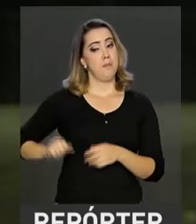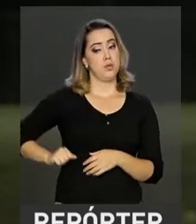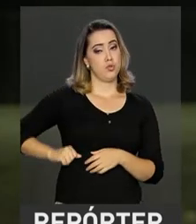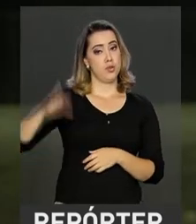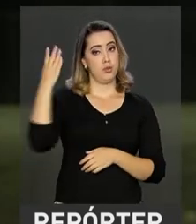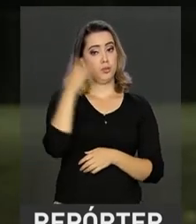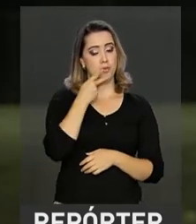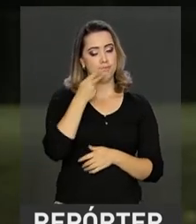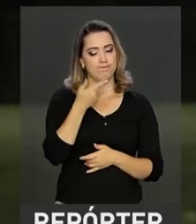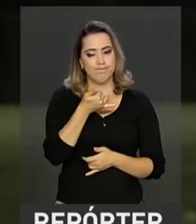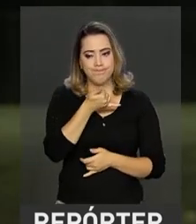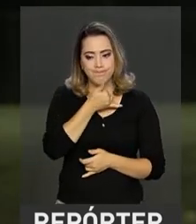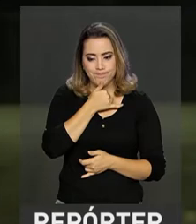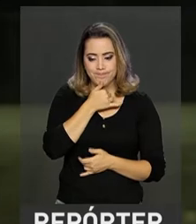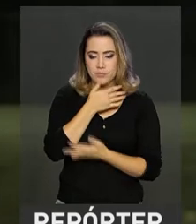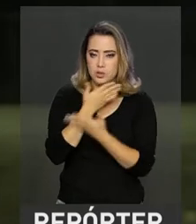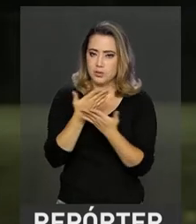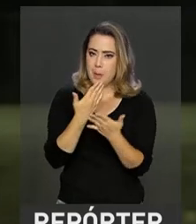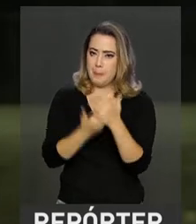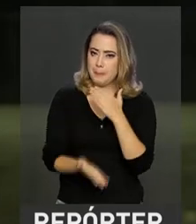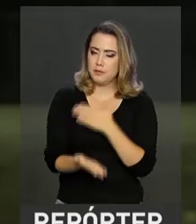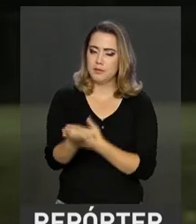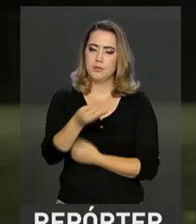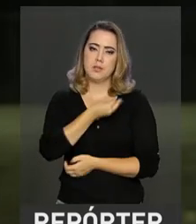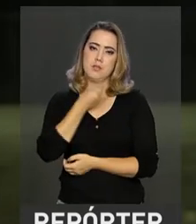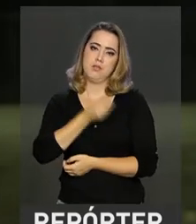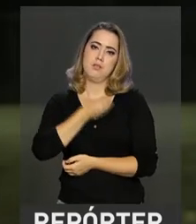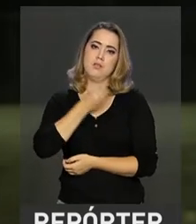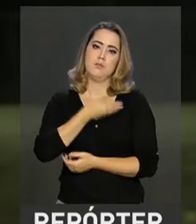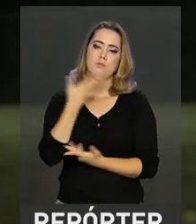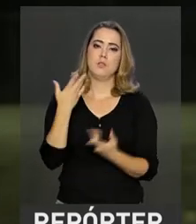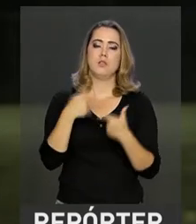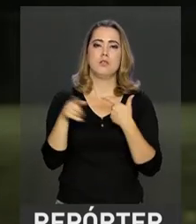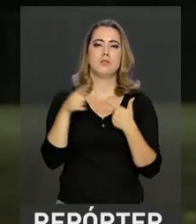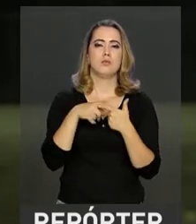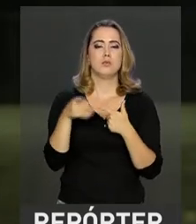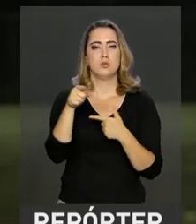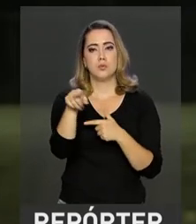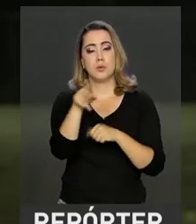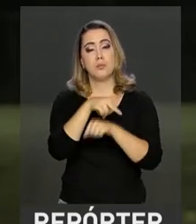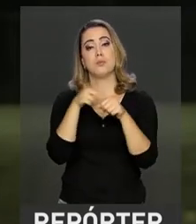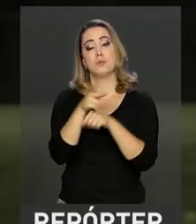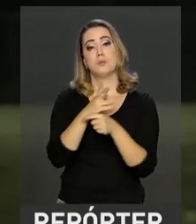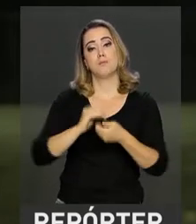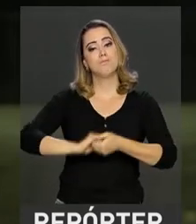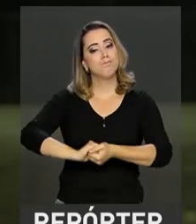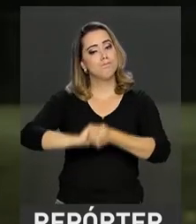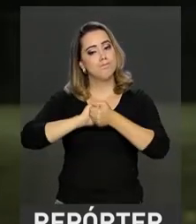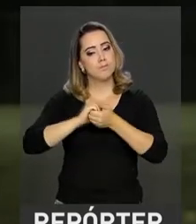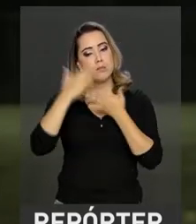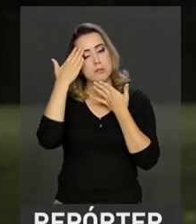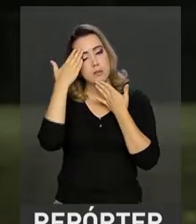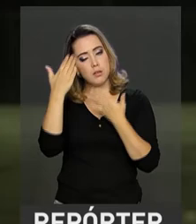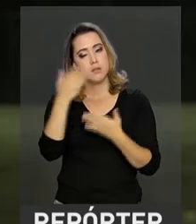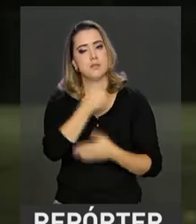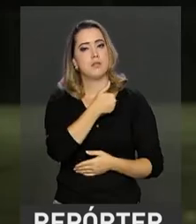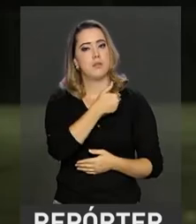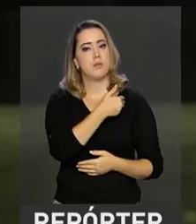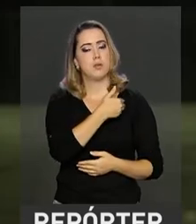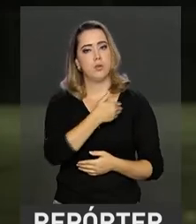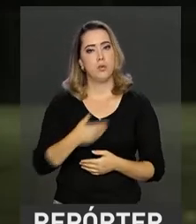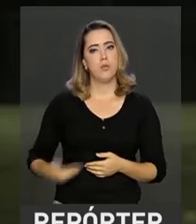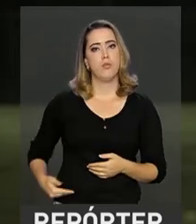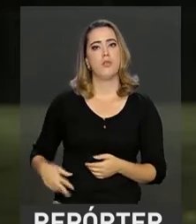nota em que lamenta as perdas dessas vidas e os danos causados ao país e expressa sua gratidão ao governo da venezuela